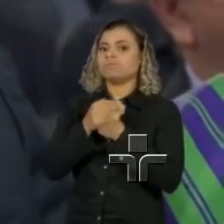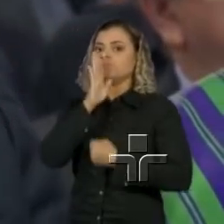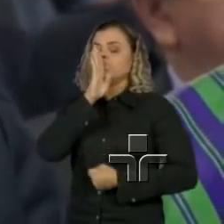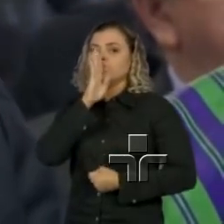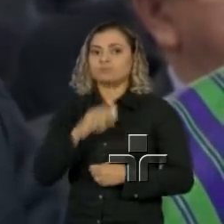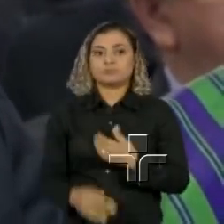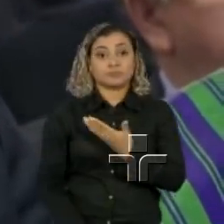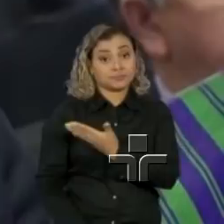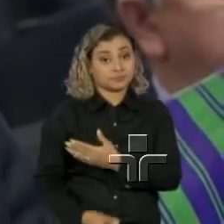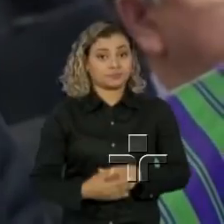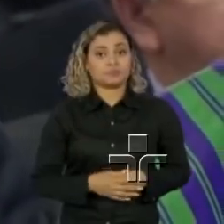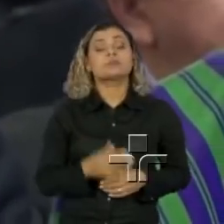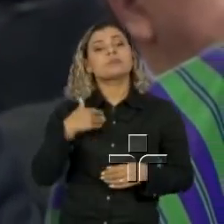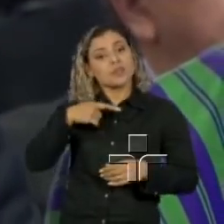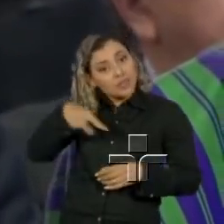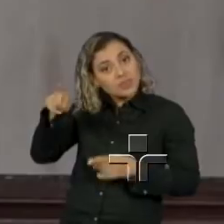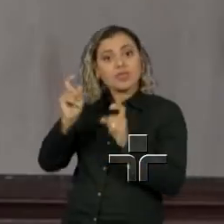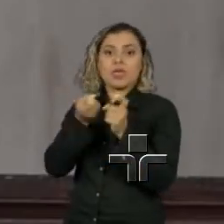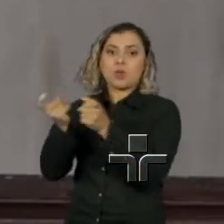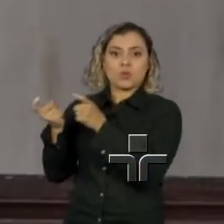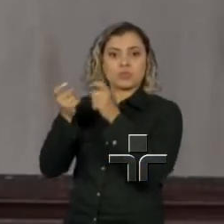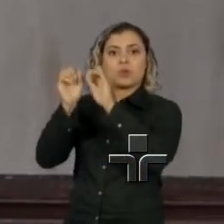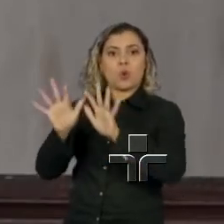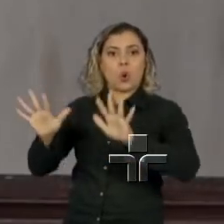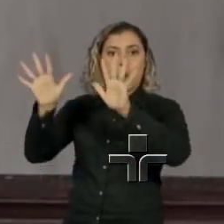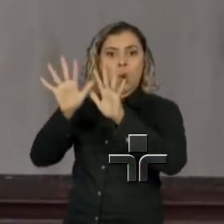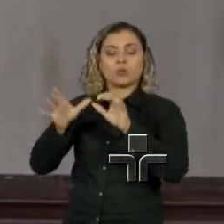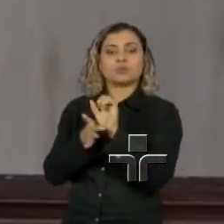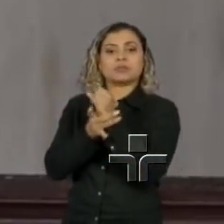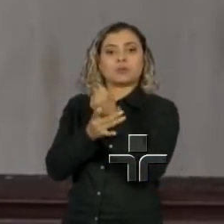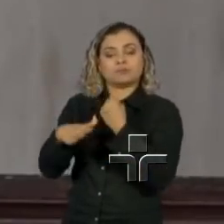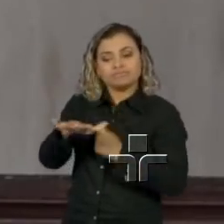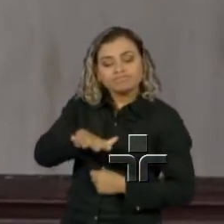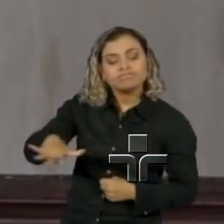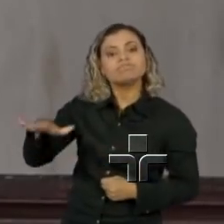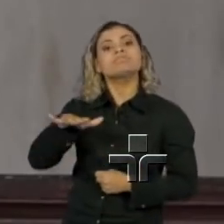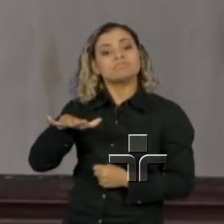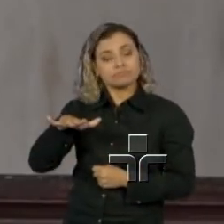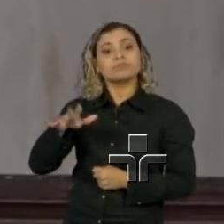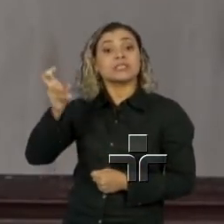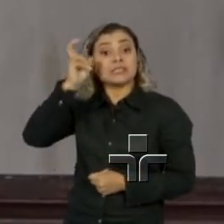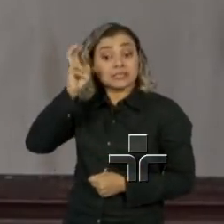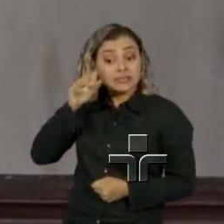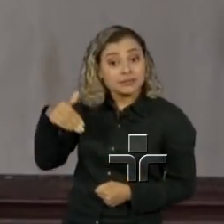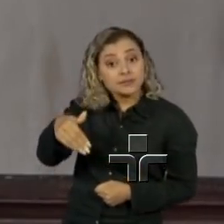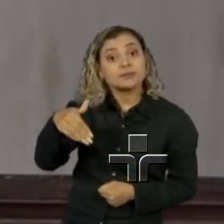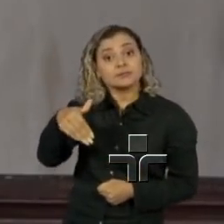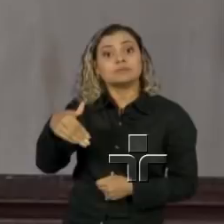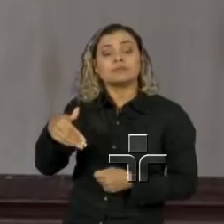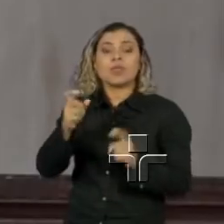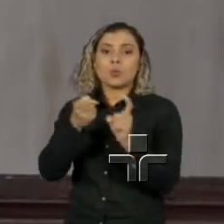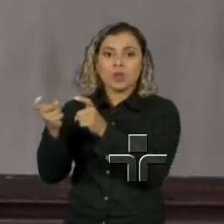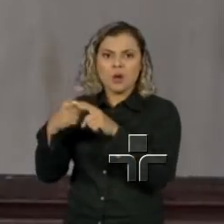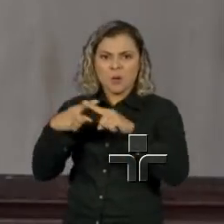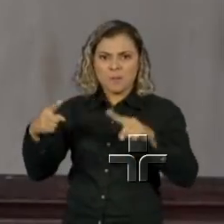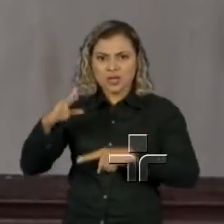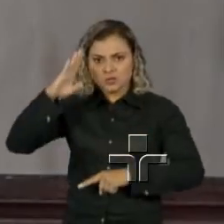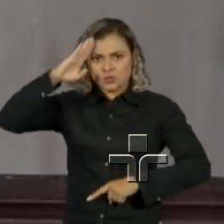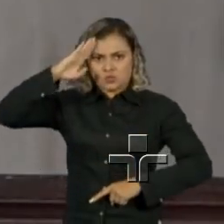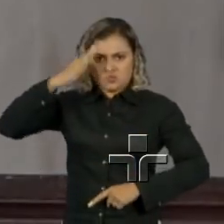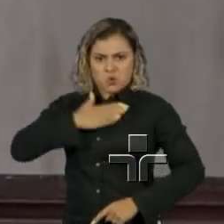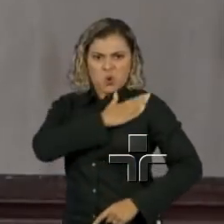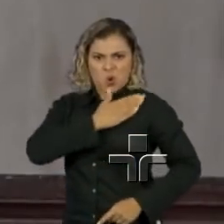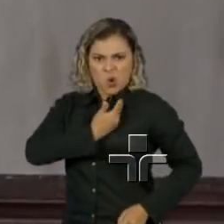ataque a Bagdá. Ele iria comparecer a uma reunião do Conselho de Segurança das Nações Unidas nesta quinta-feira. Um oficial do governo Trump